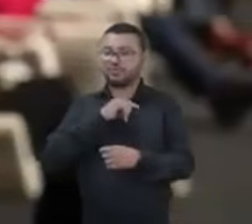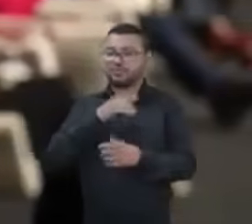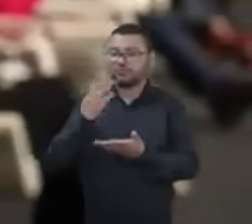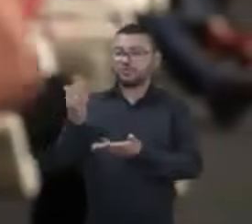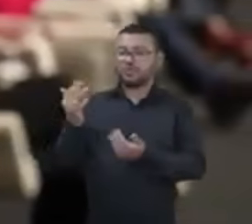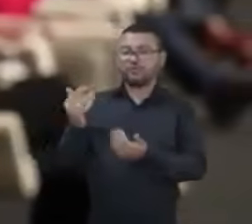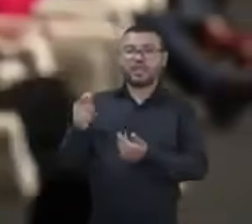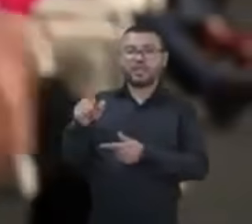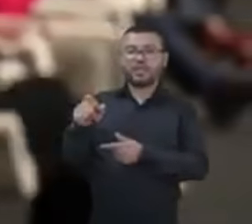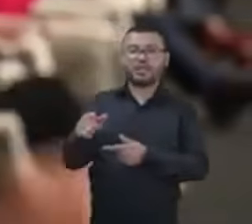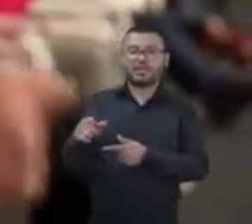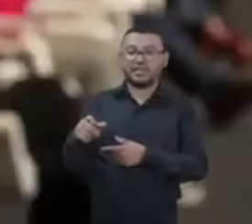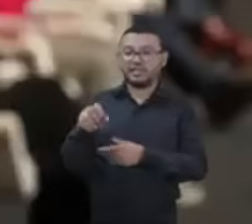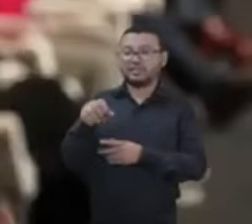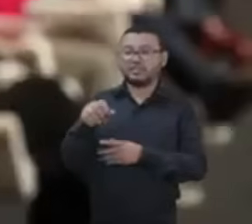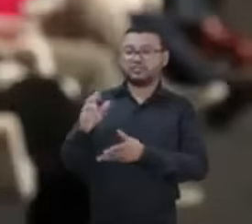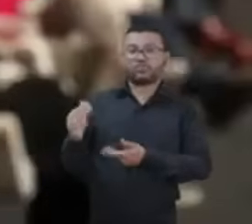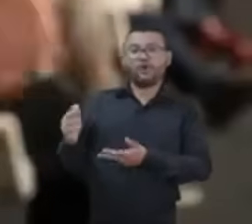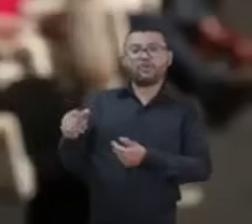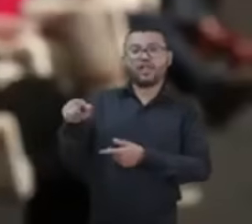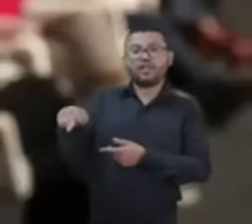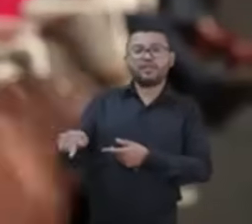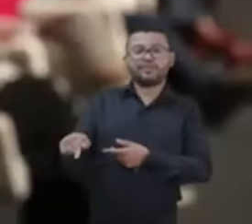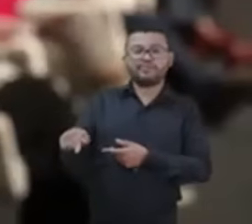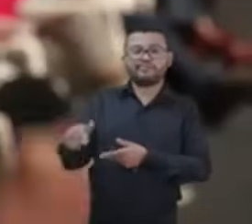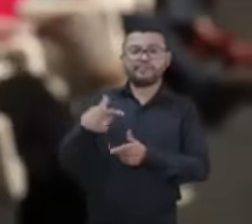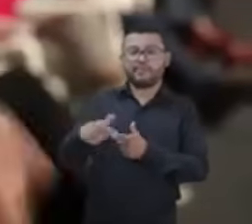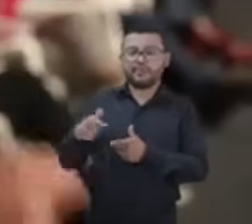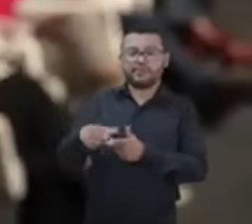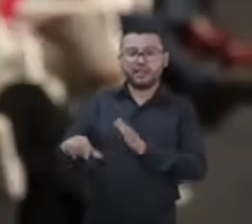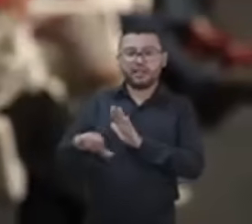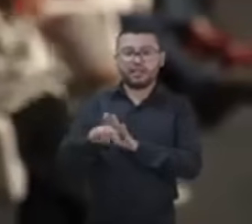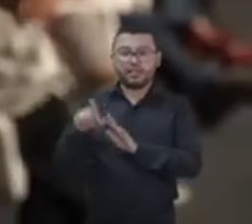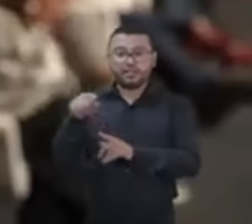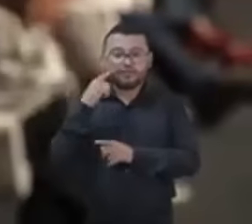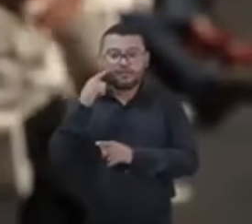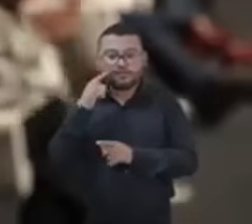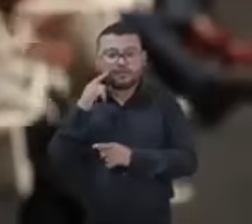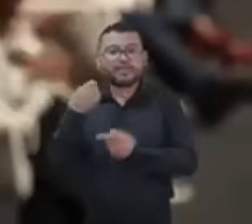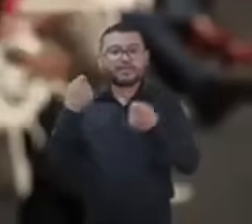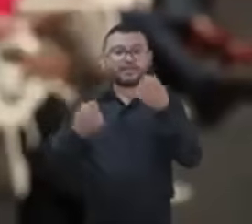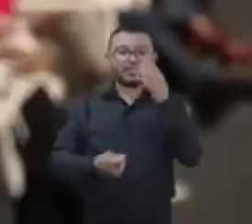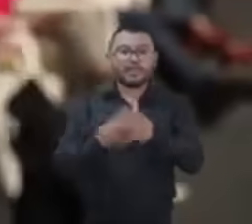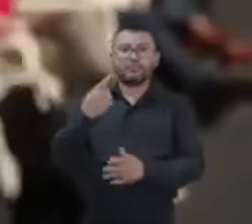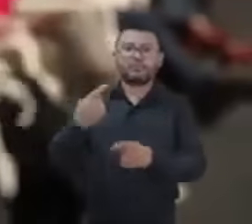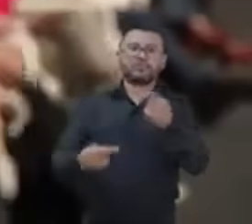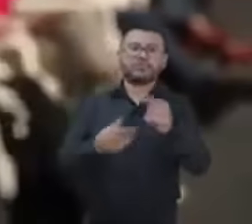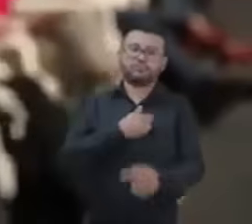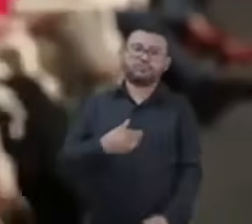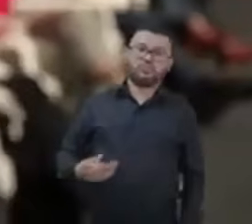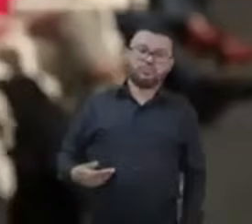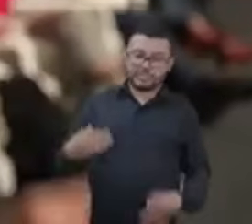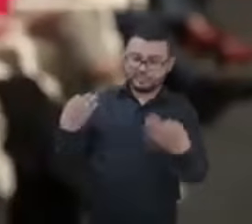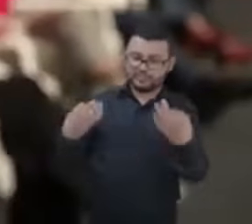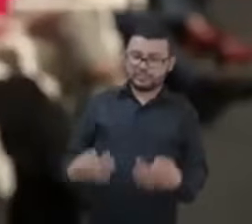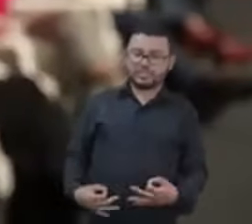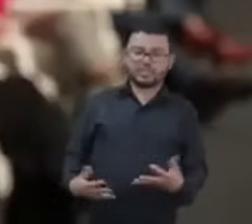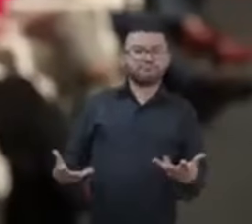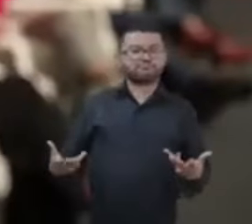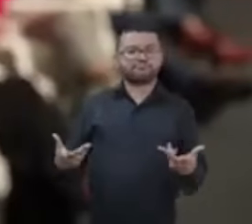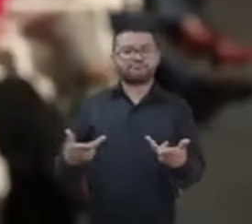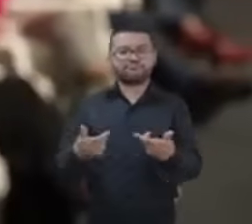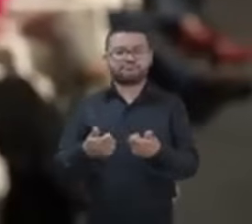não disputarmos os adolescentes em conflito com a lei, nós não vamos ter uma política de segurança pública que seja eficiente, que